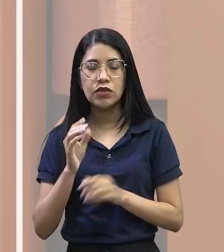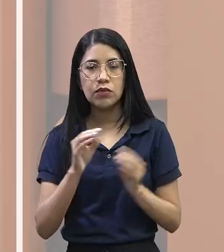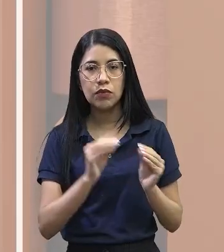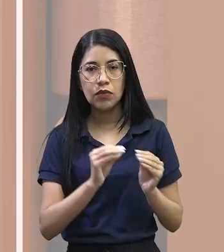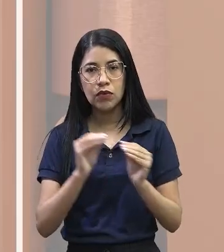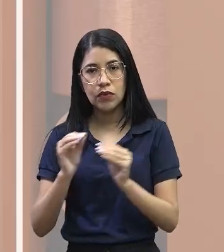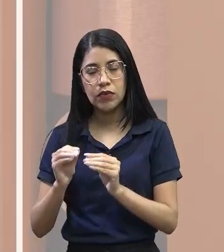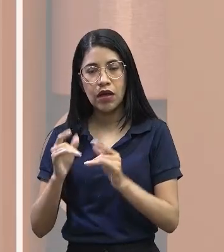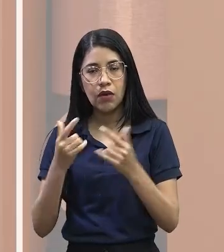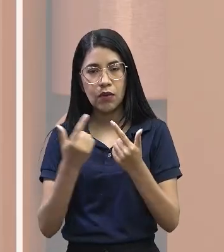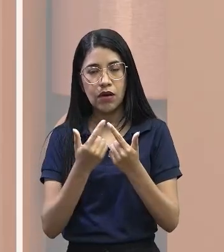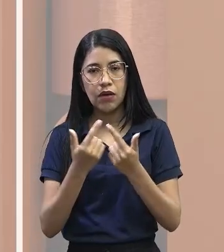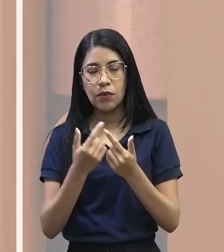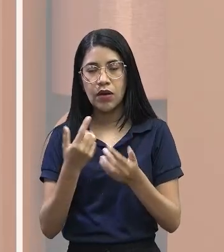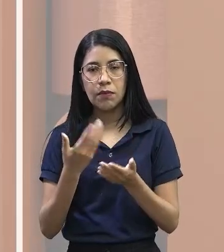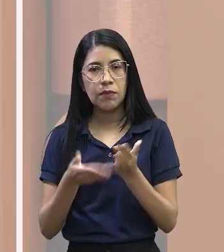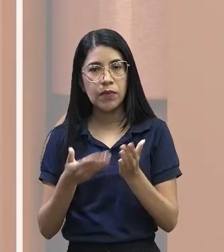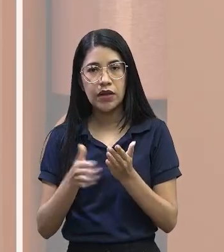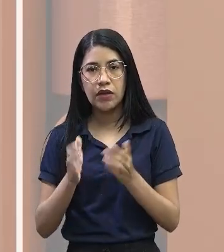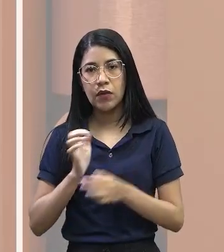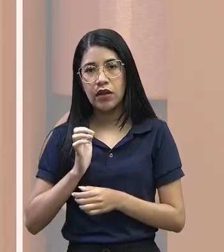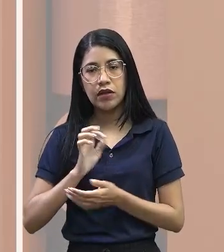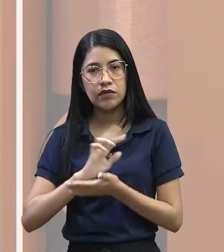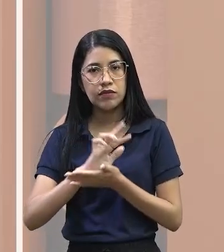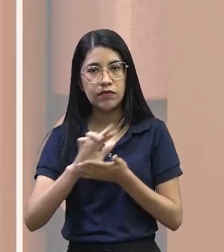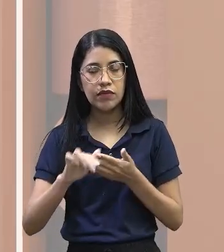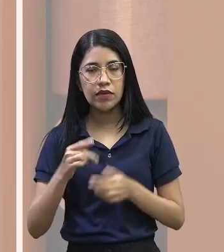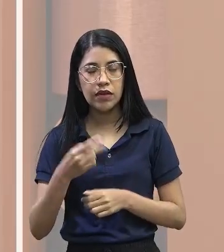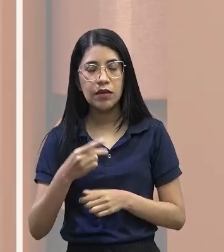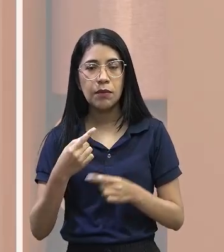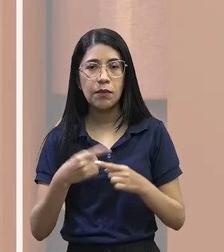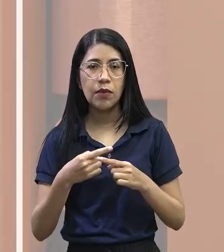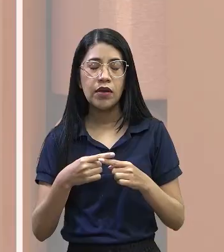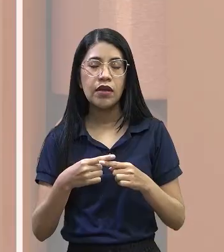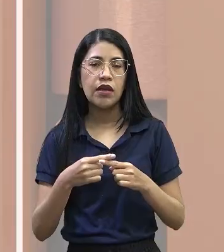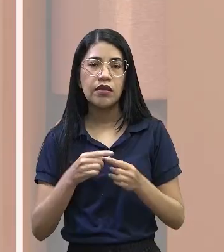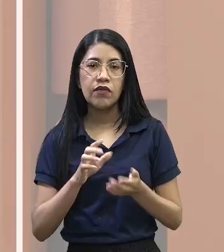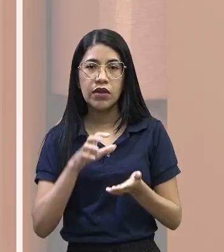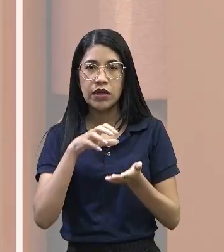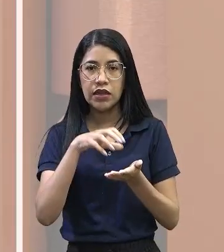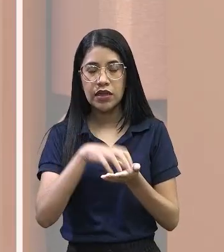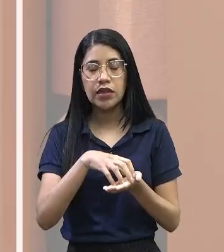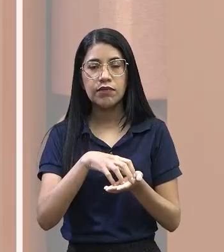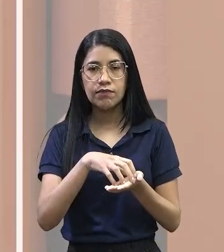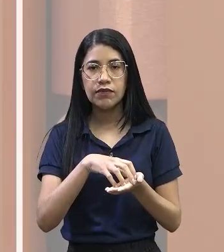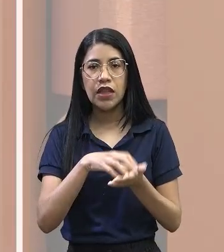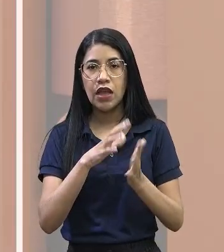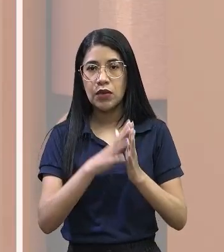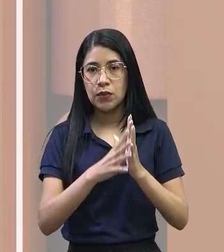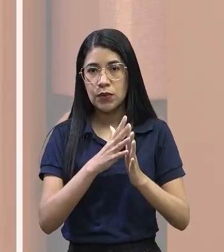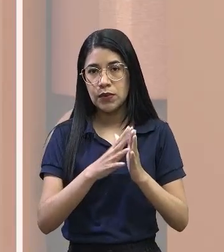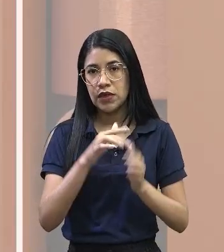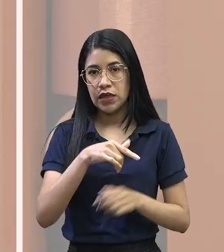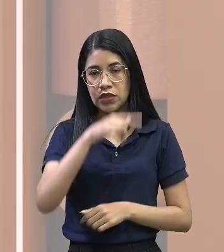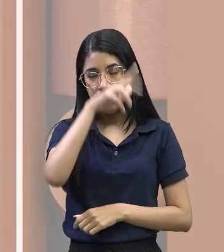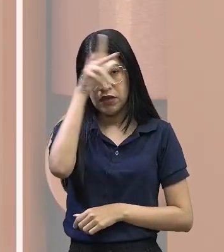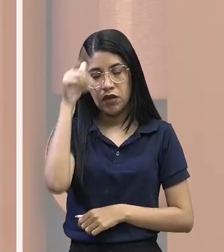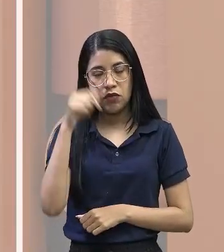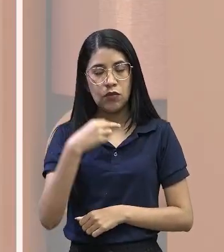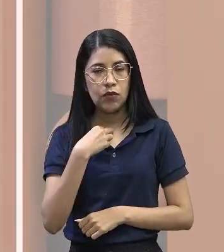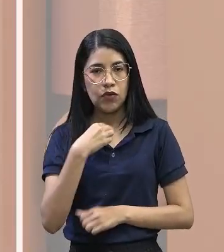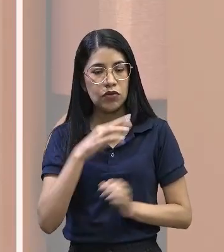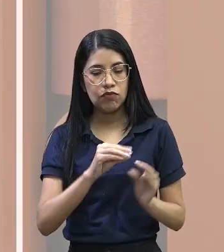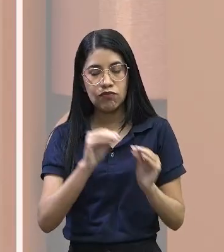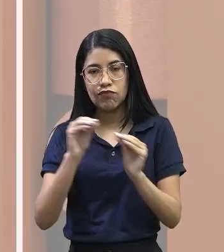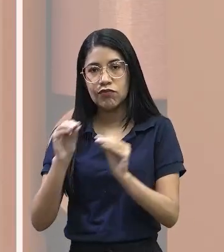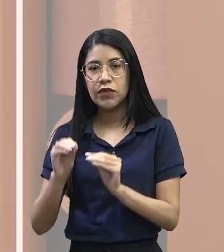Nada ficou de riqueza daqui. Como o teatro estava ali alicerçado ali no centro de Manaus, ele não pôde levar, então a gente fica apenas com